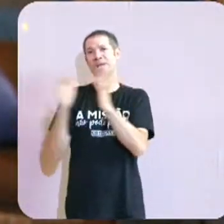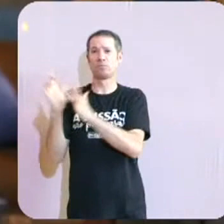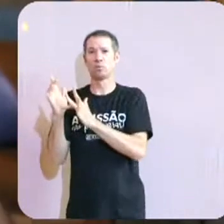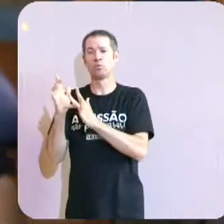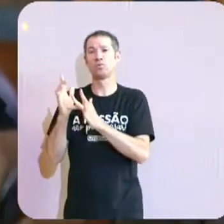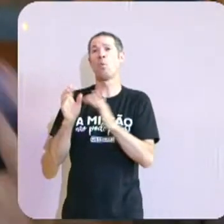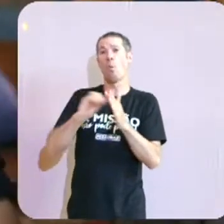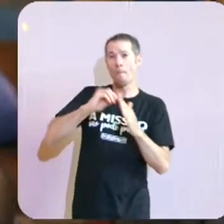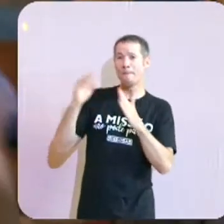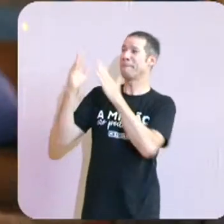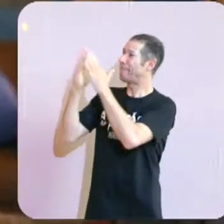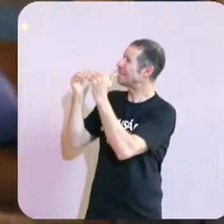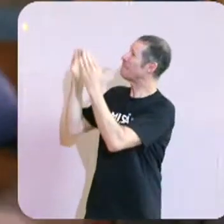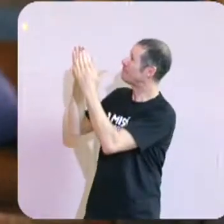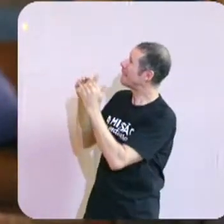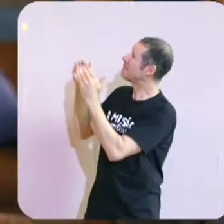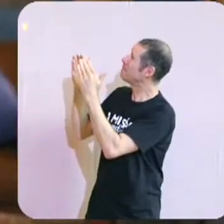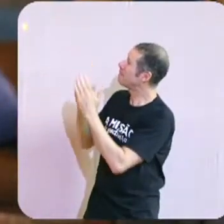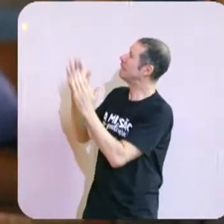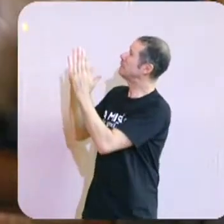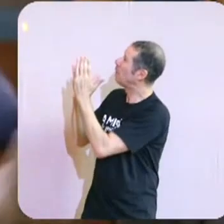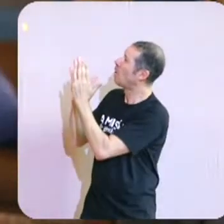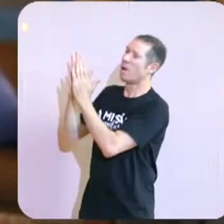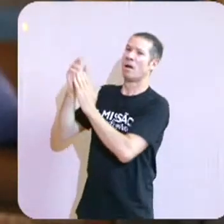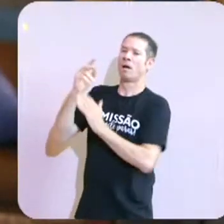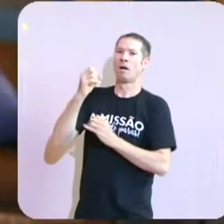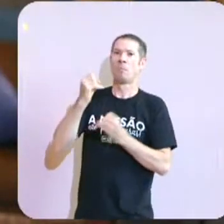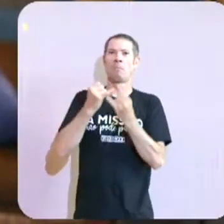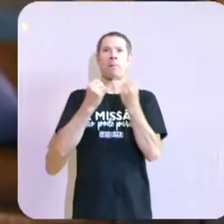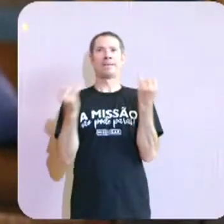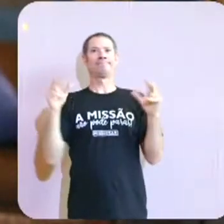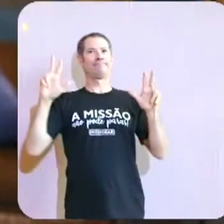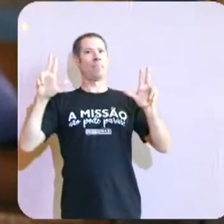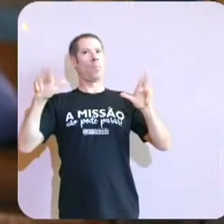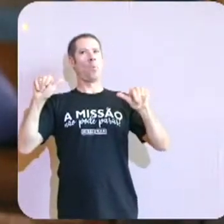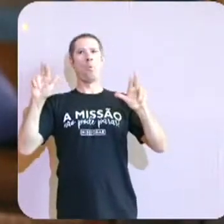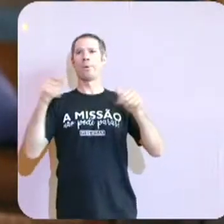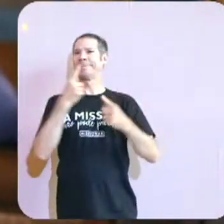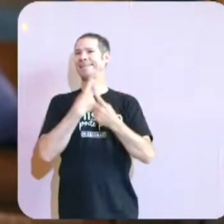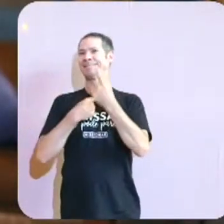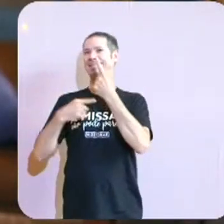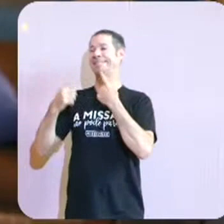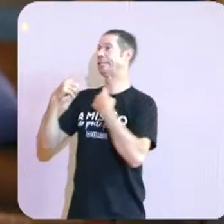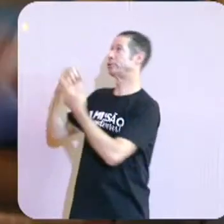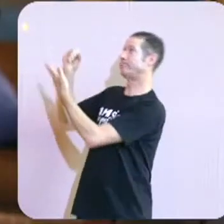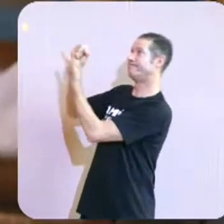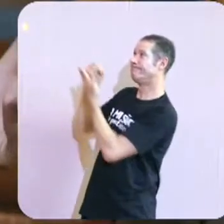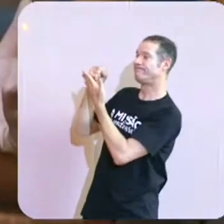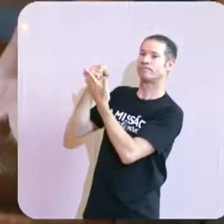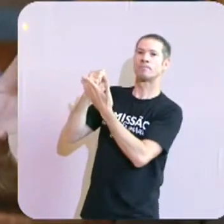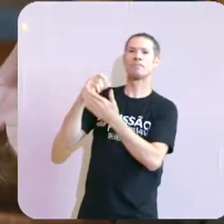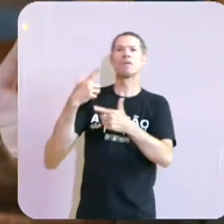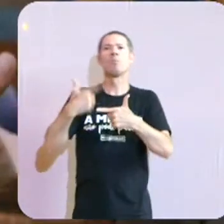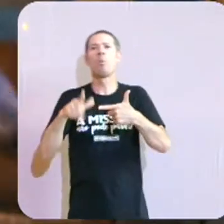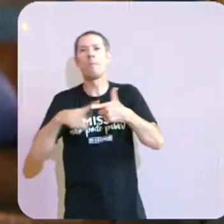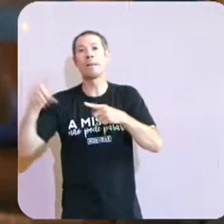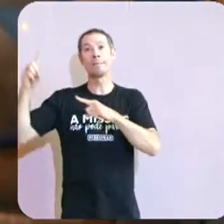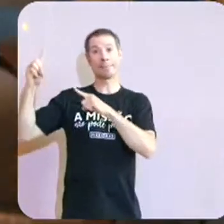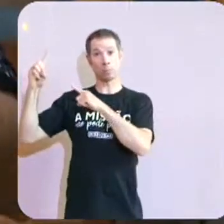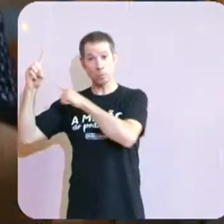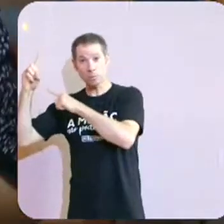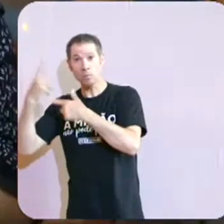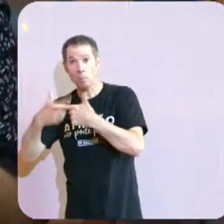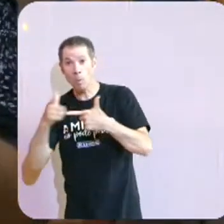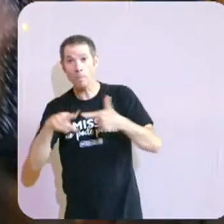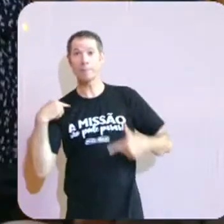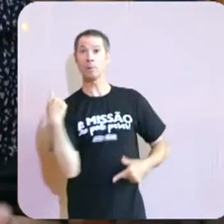gente pede algo, e parece que nunca esse desejo é atendido. E aí, o problema está com Deus? O